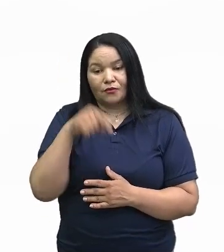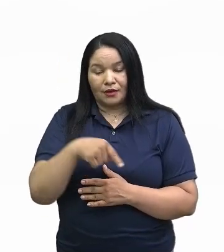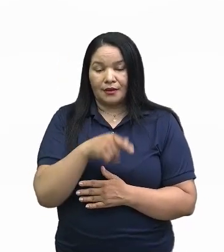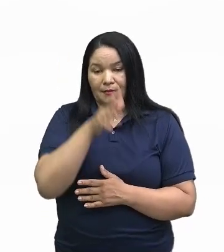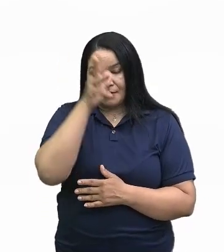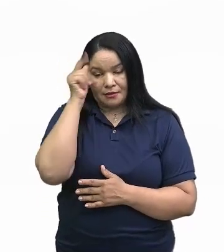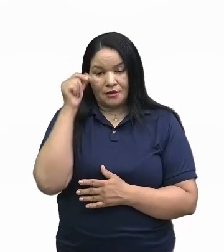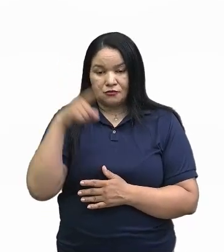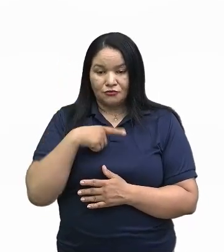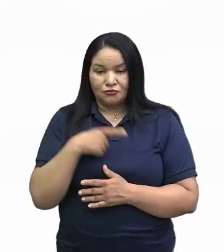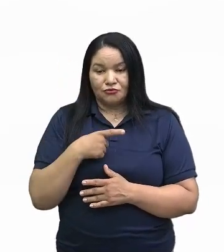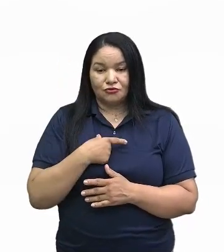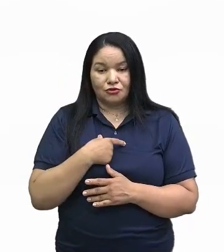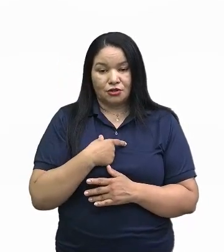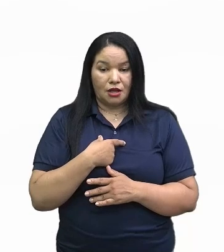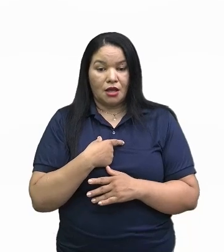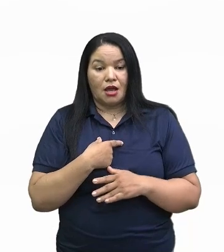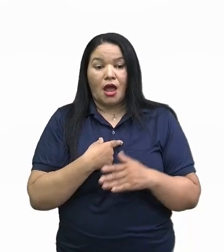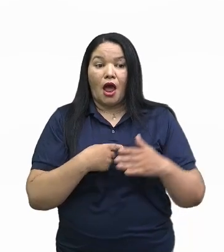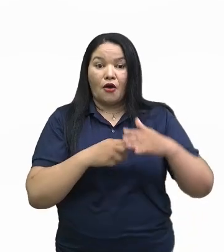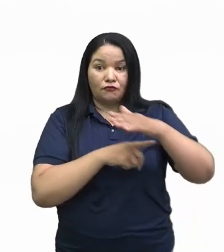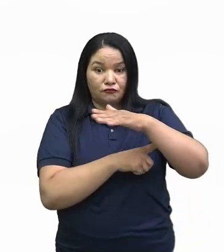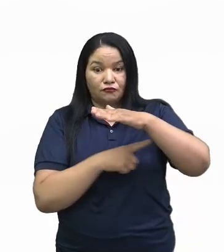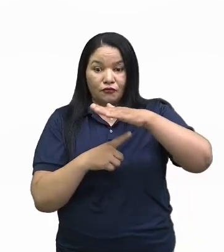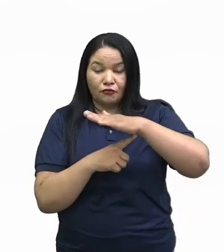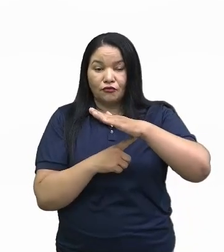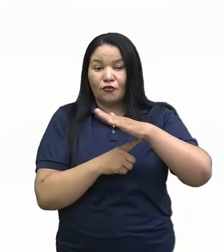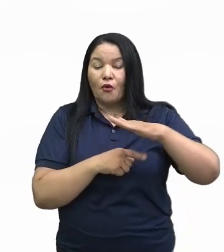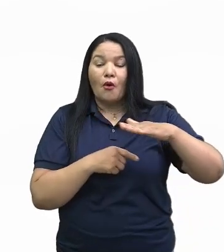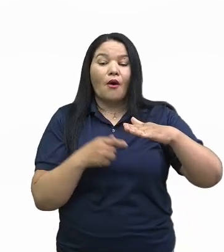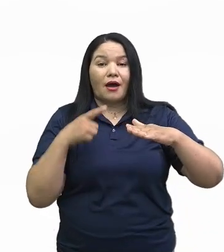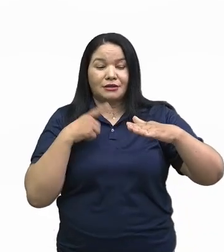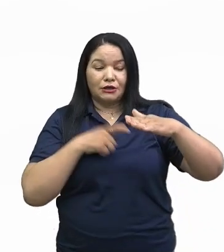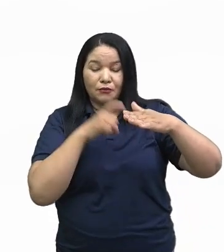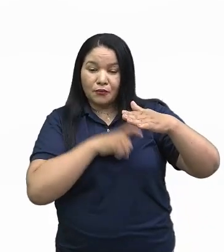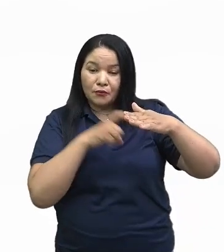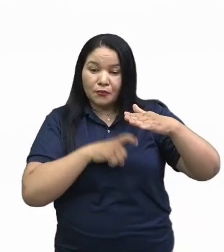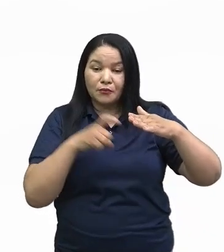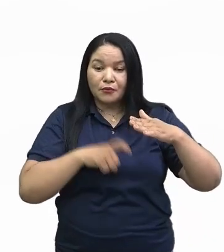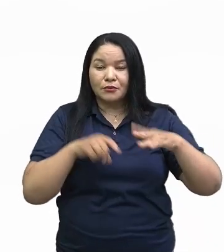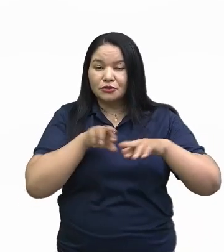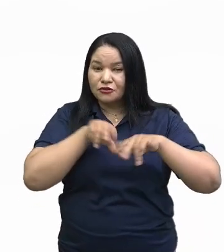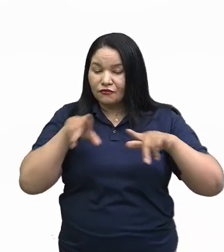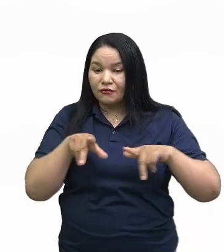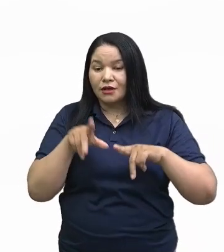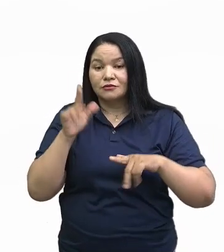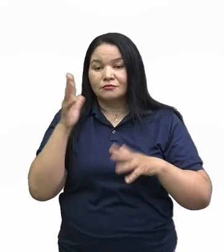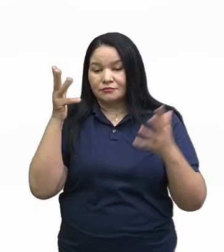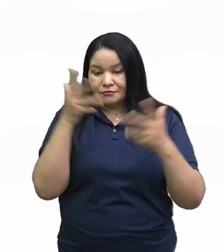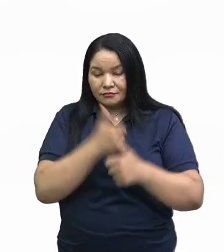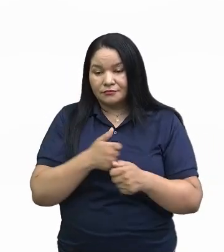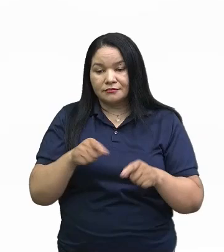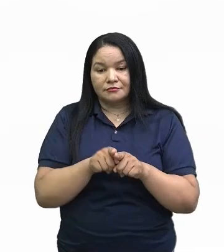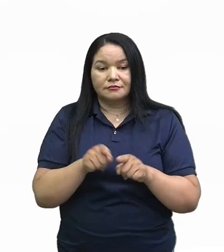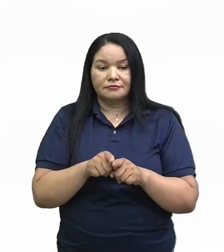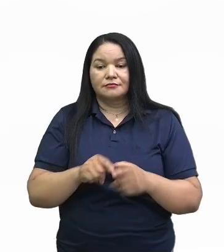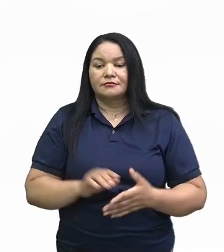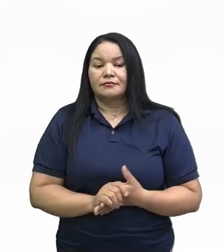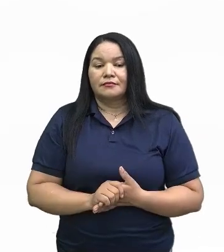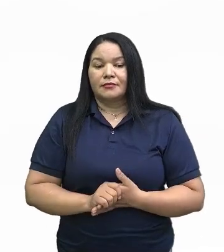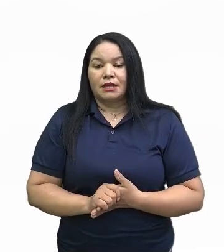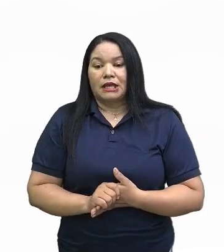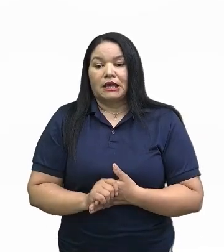aí nos viadutos da cidade, como vocês podem ver aí, e também em prédios da cidade.